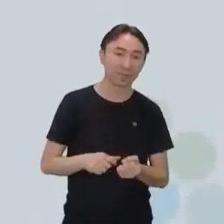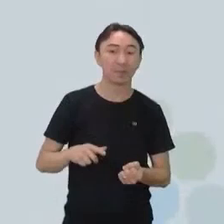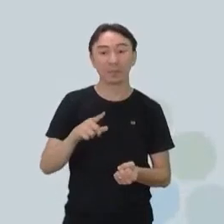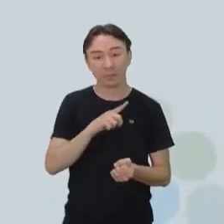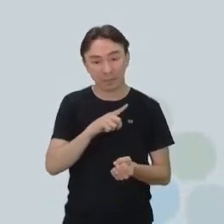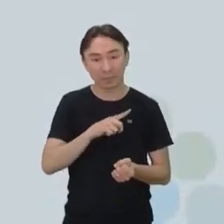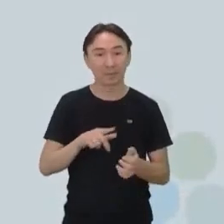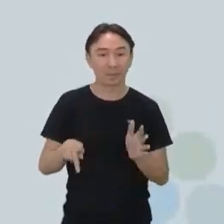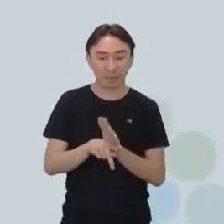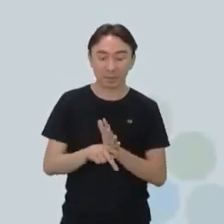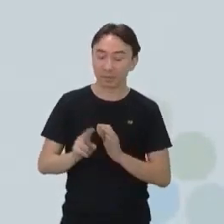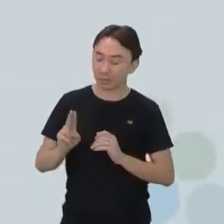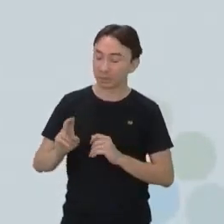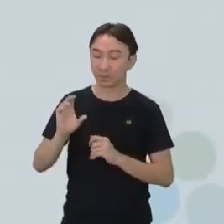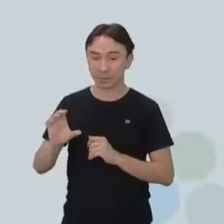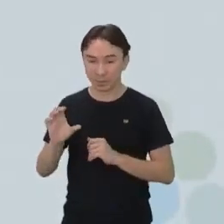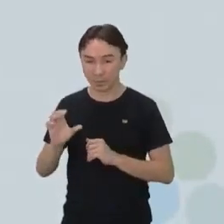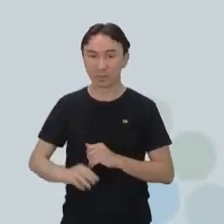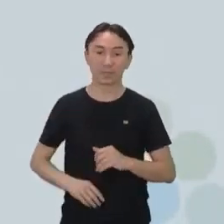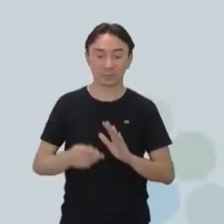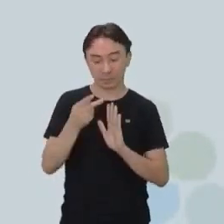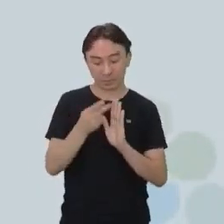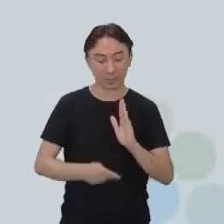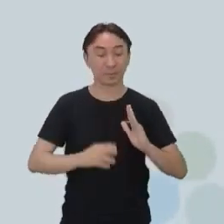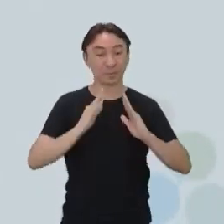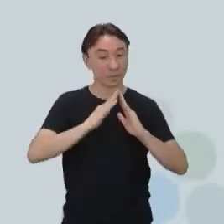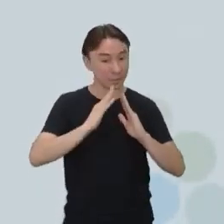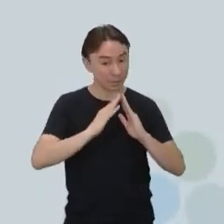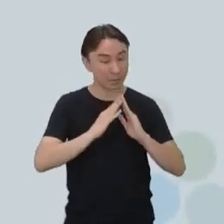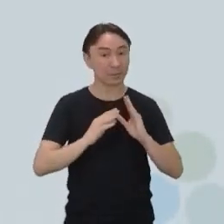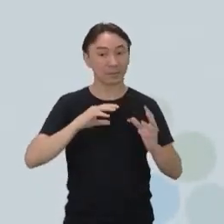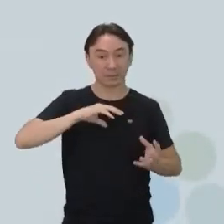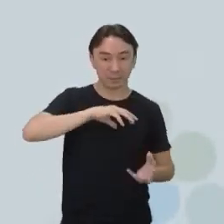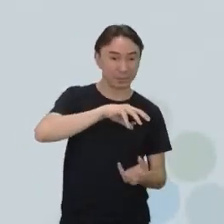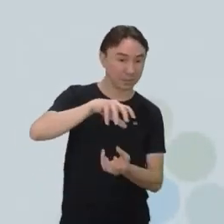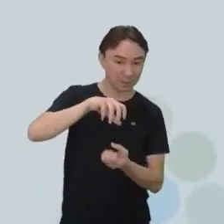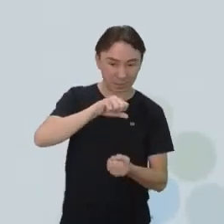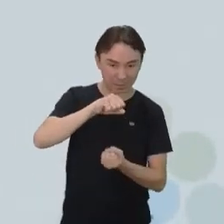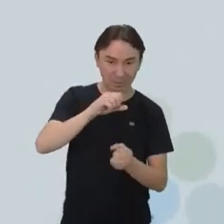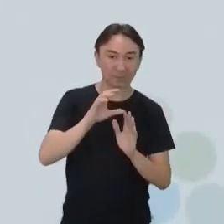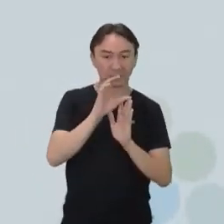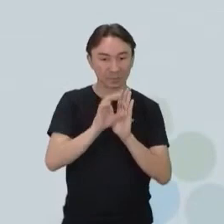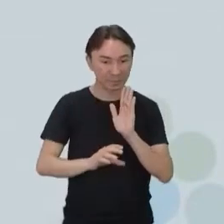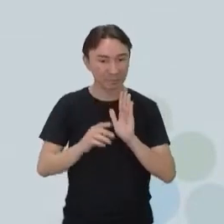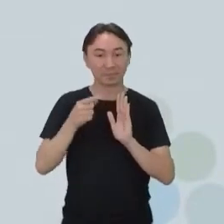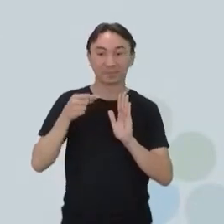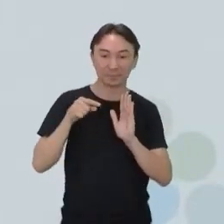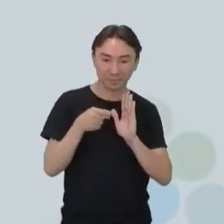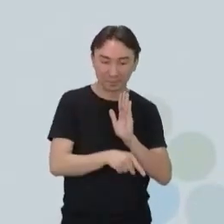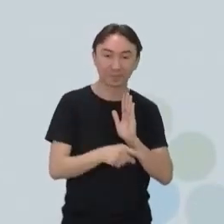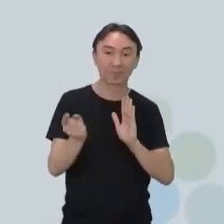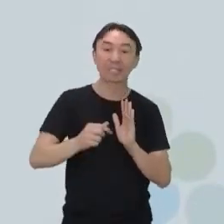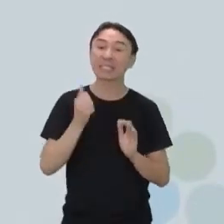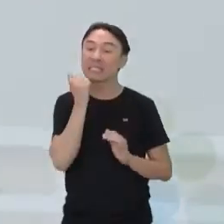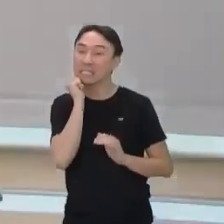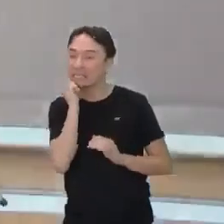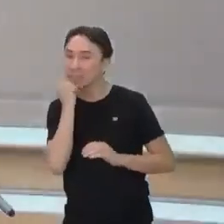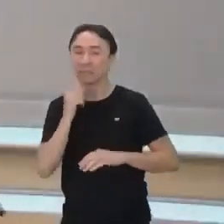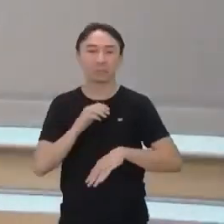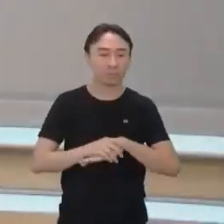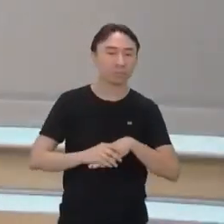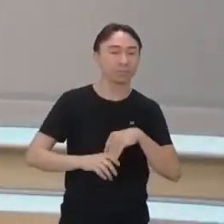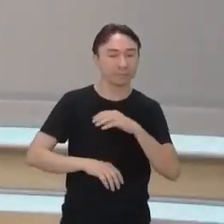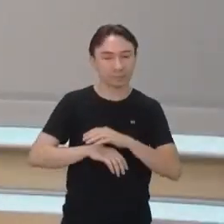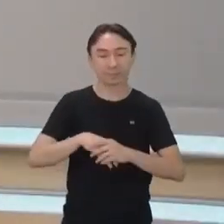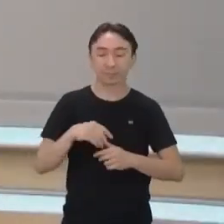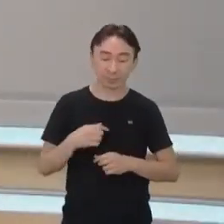Casa Sustentável, do aprofundamento curricular Ciência em Ação. Sou o professor Orenci Rodrigues Ferreira